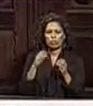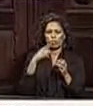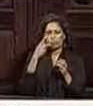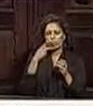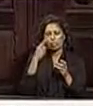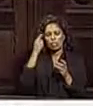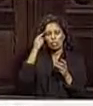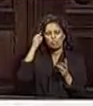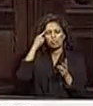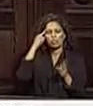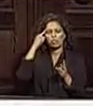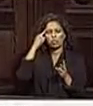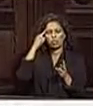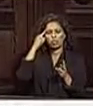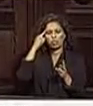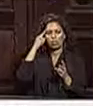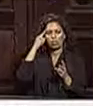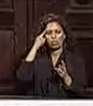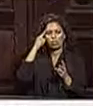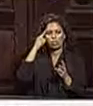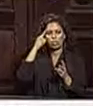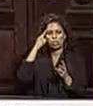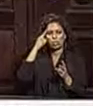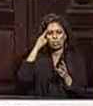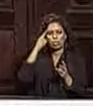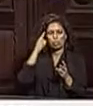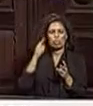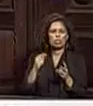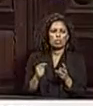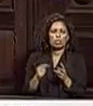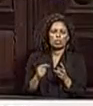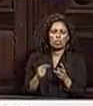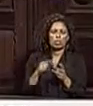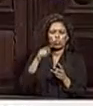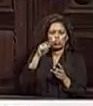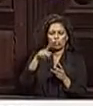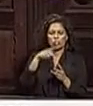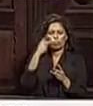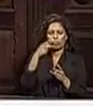tomar como atitude, que é isto que Vossa Excelência está